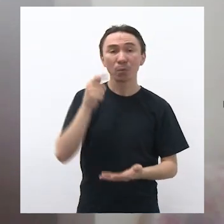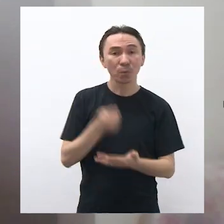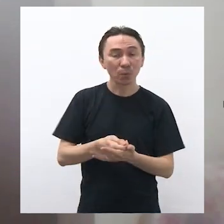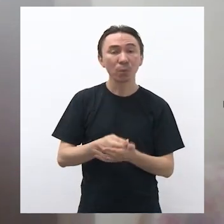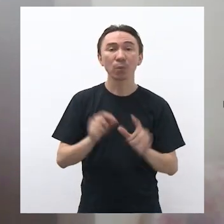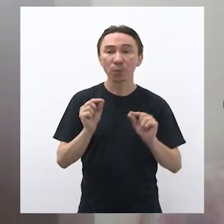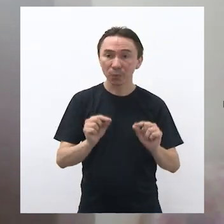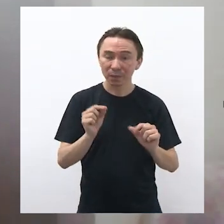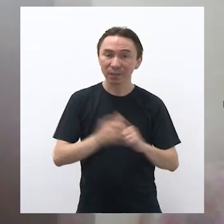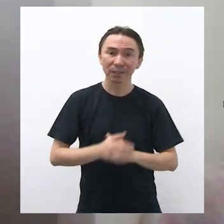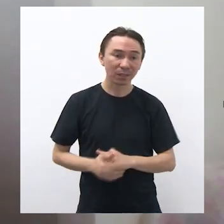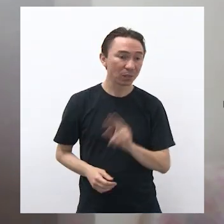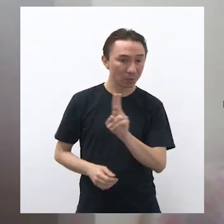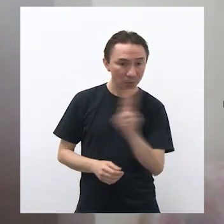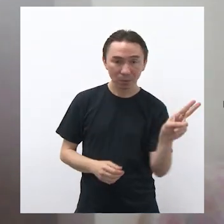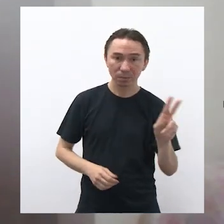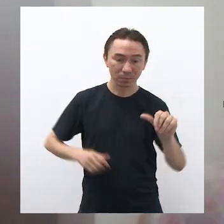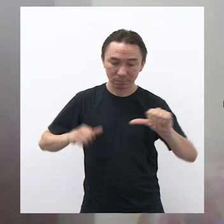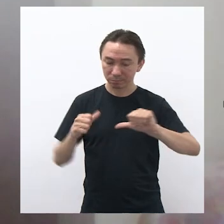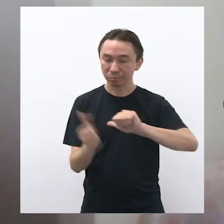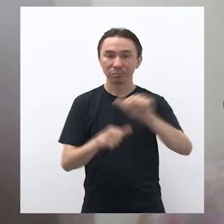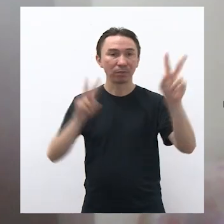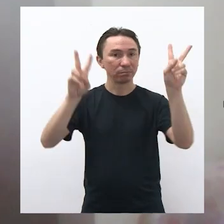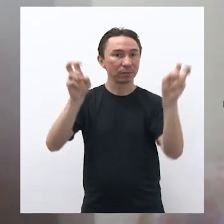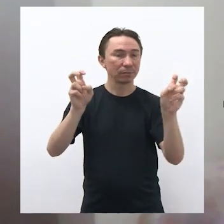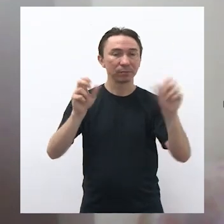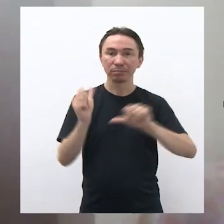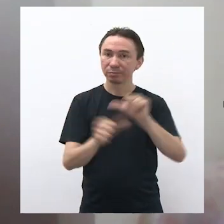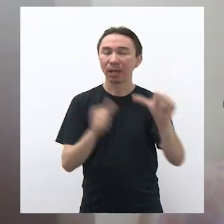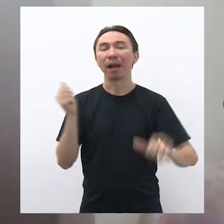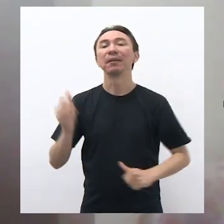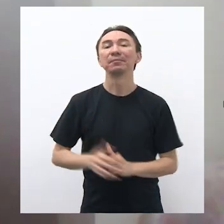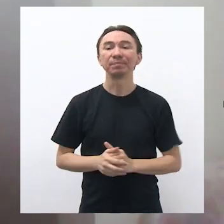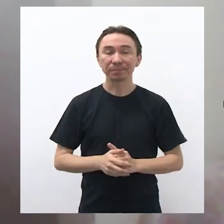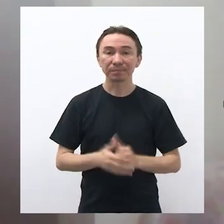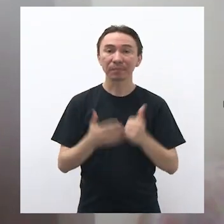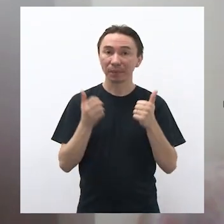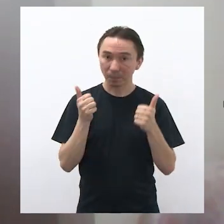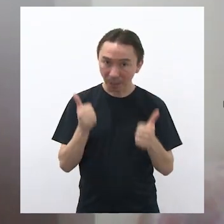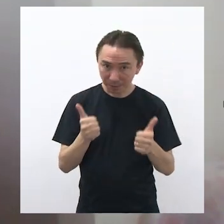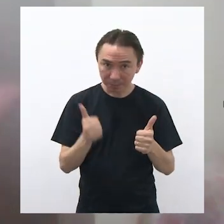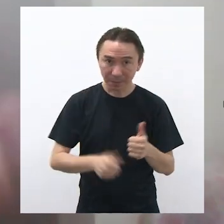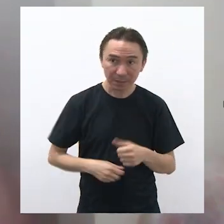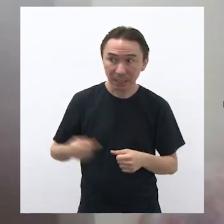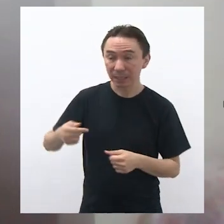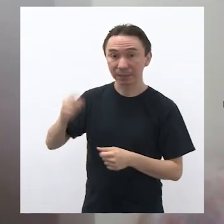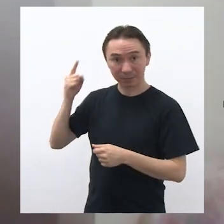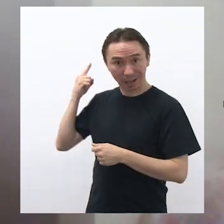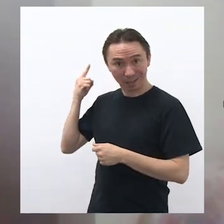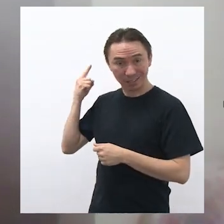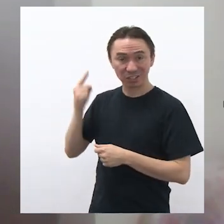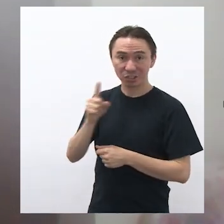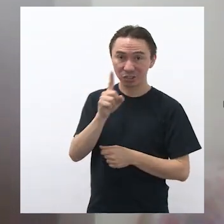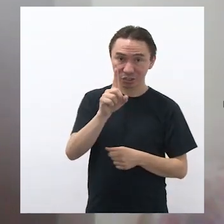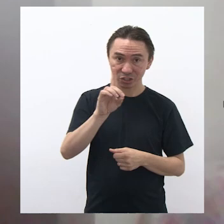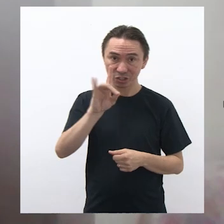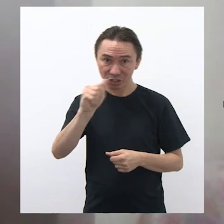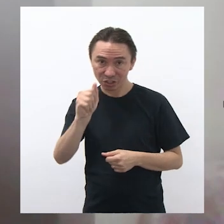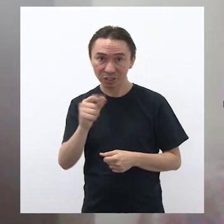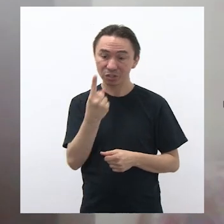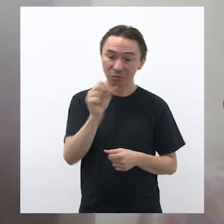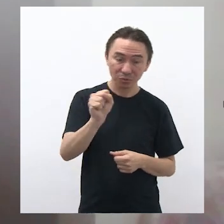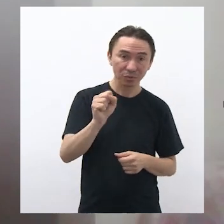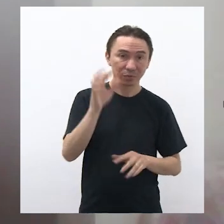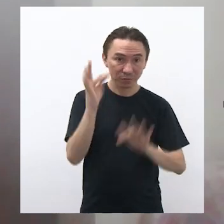o nome desse nosso encontro. Mas esse encontro é, sim, uma continuidade de quem participou conosco no